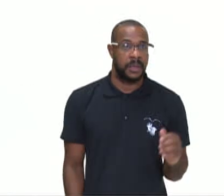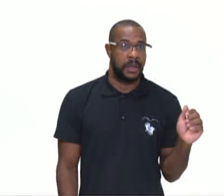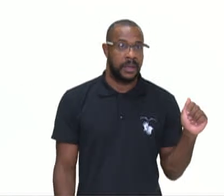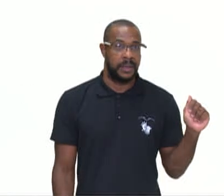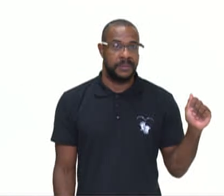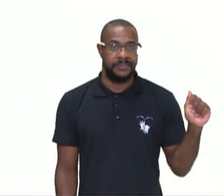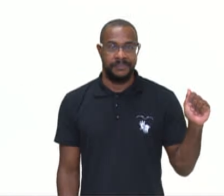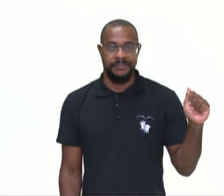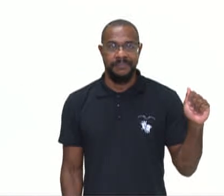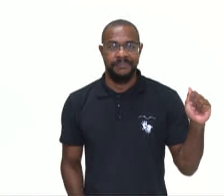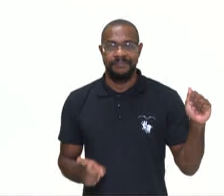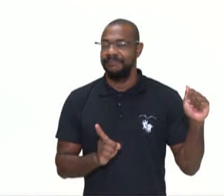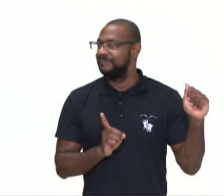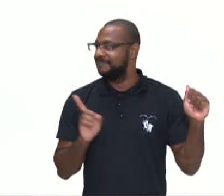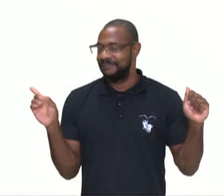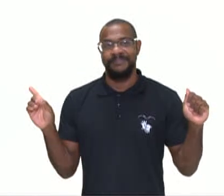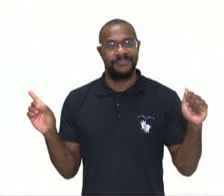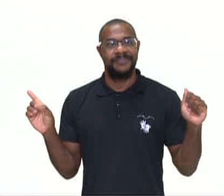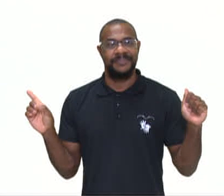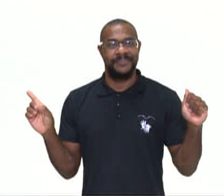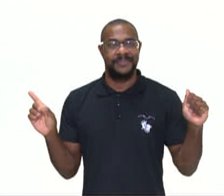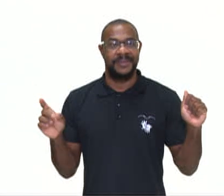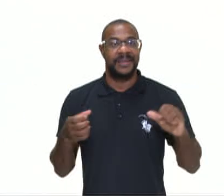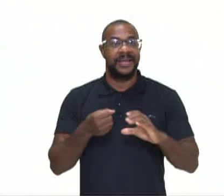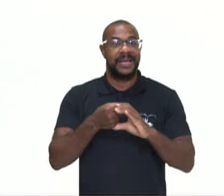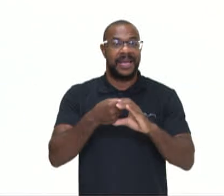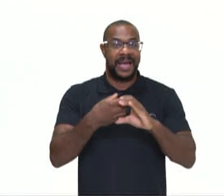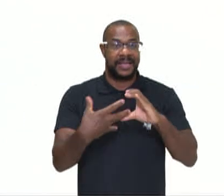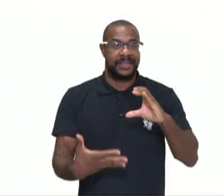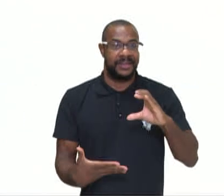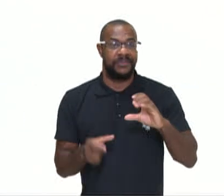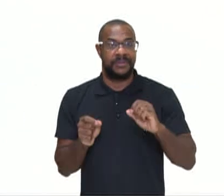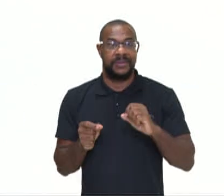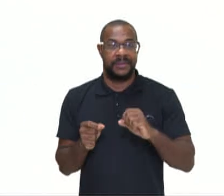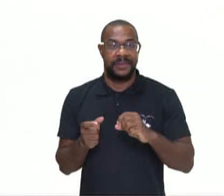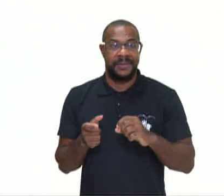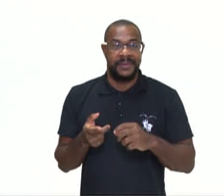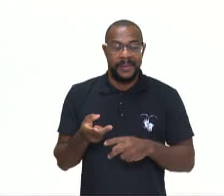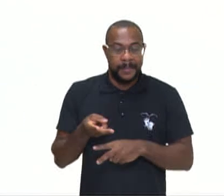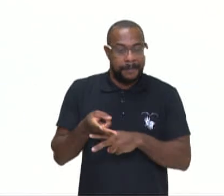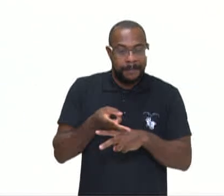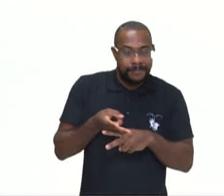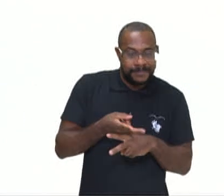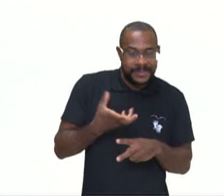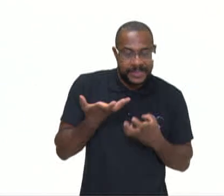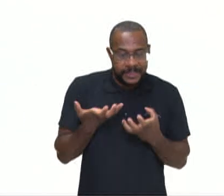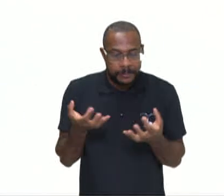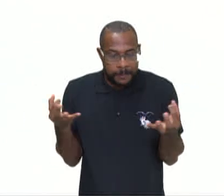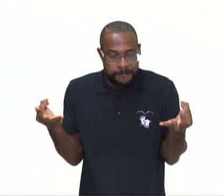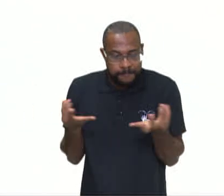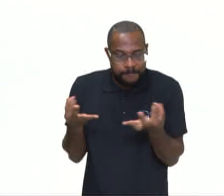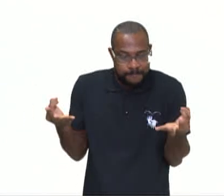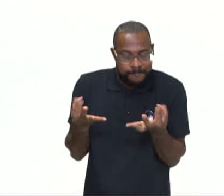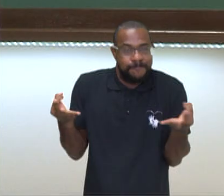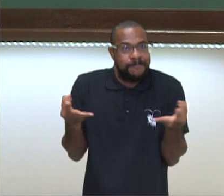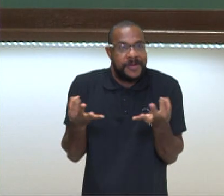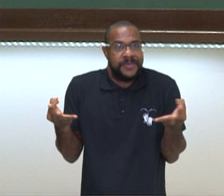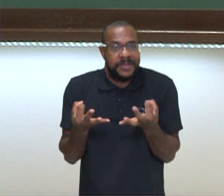O parnasianismo caracterizou-se no Brasil pela busca da perfeição formal na poesia.